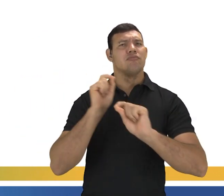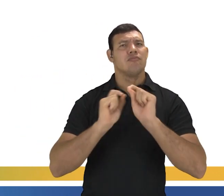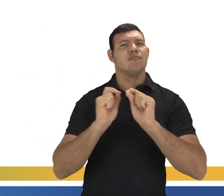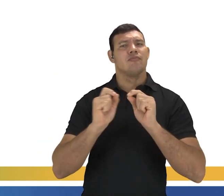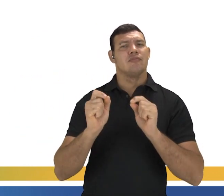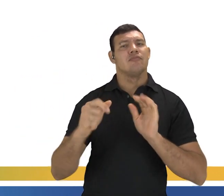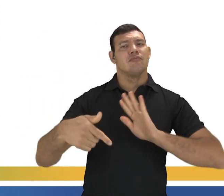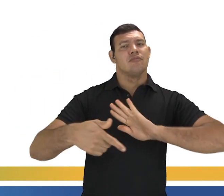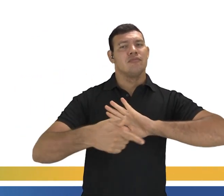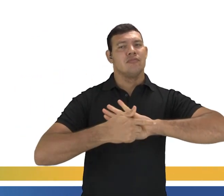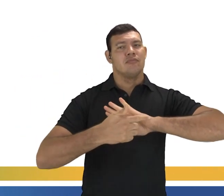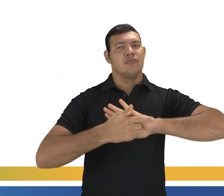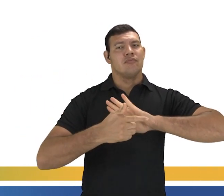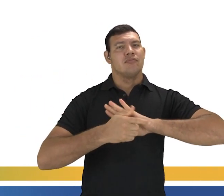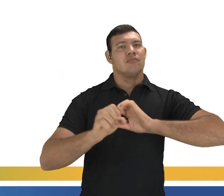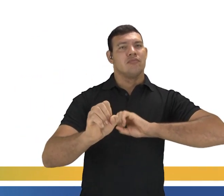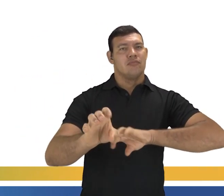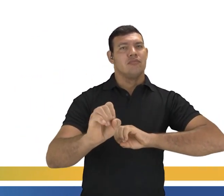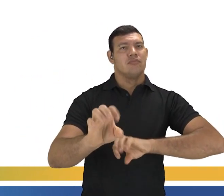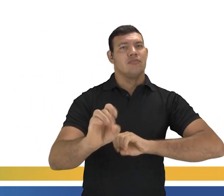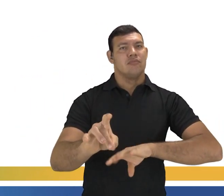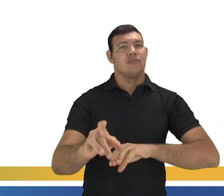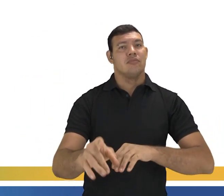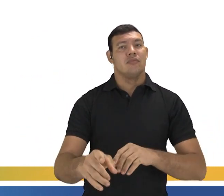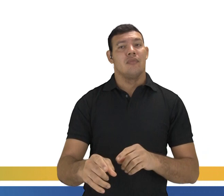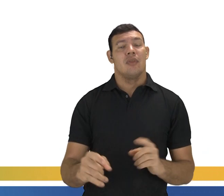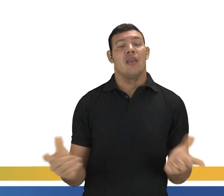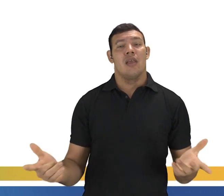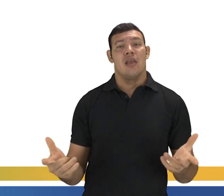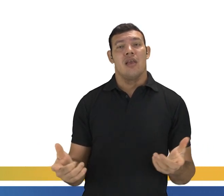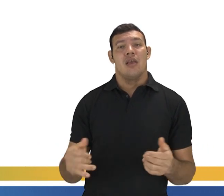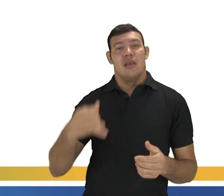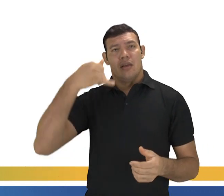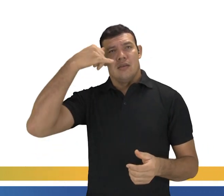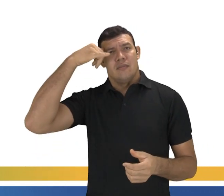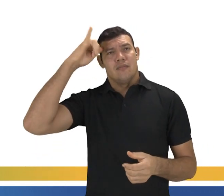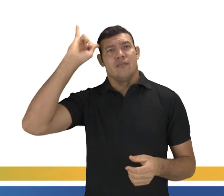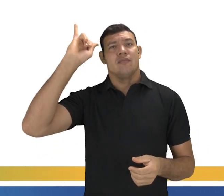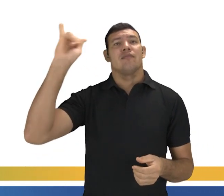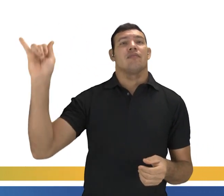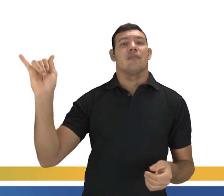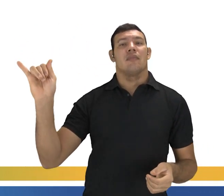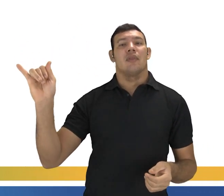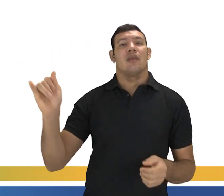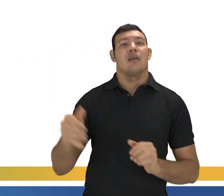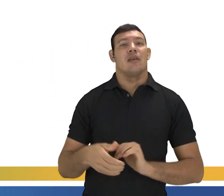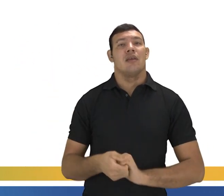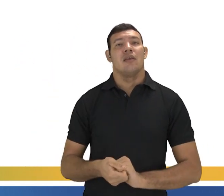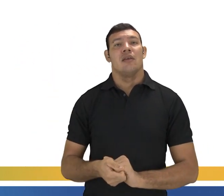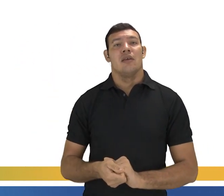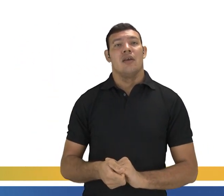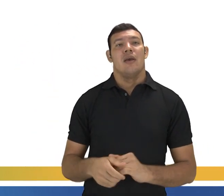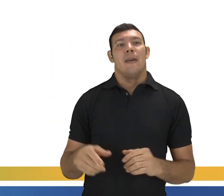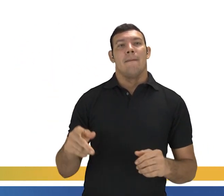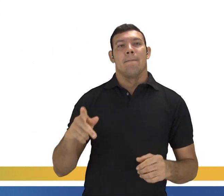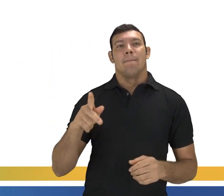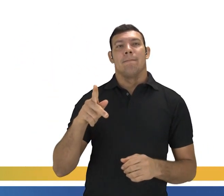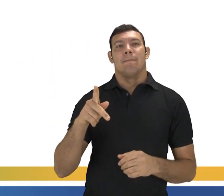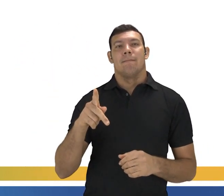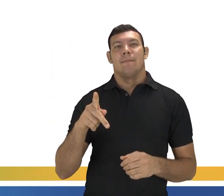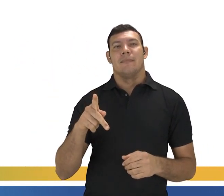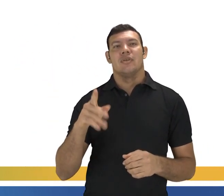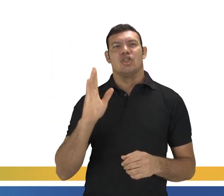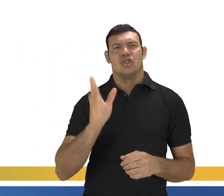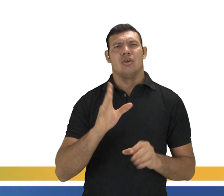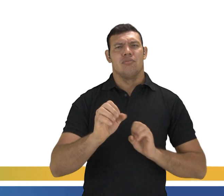papel da educação no combate a essa situação, já que, assim como preconizado pelo educador brasileiro Paulo Freire, se a educação não